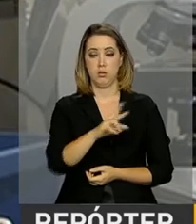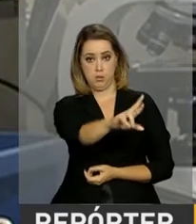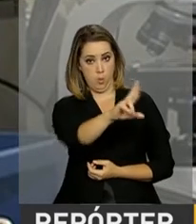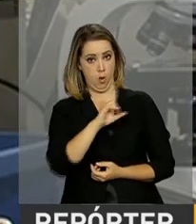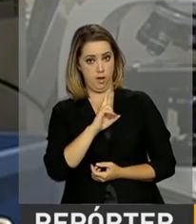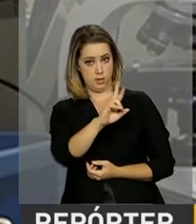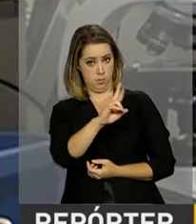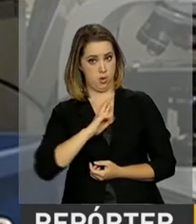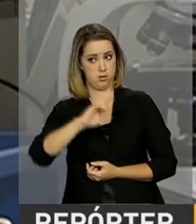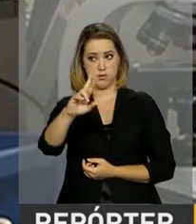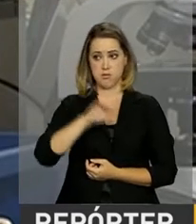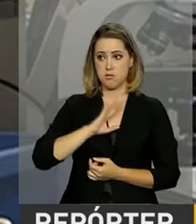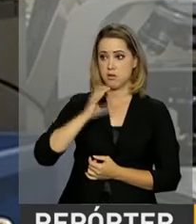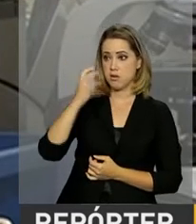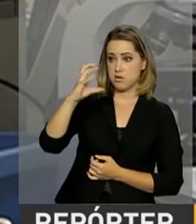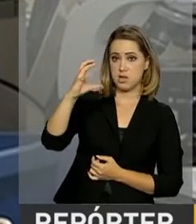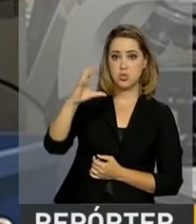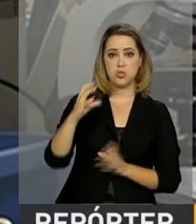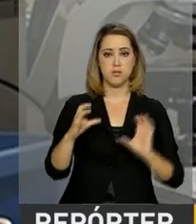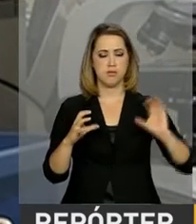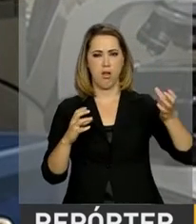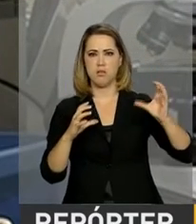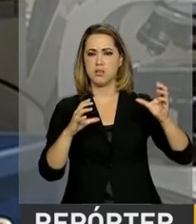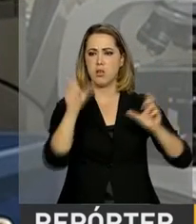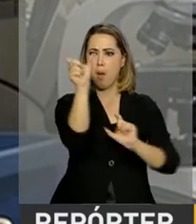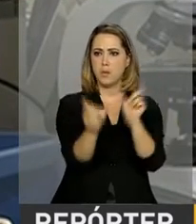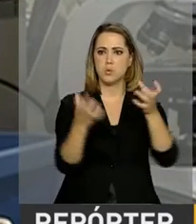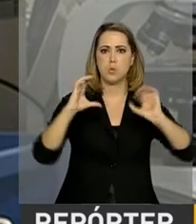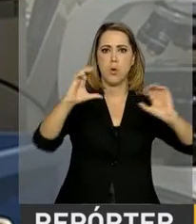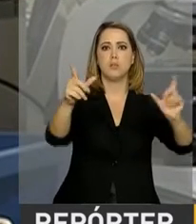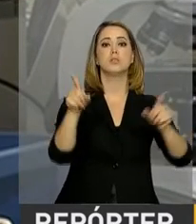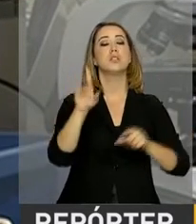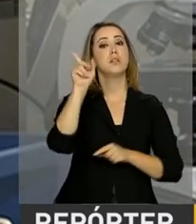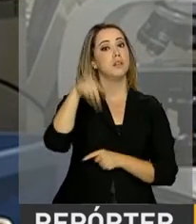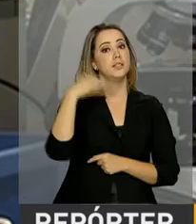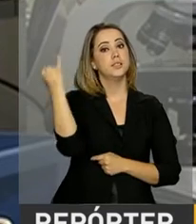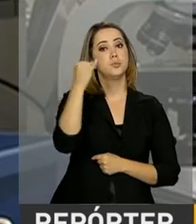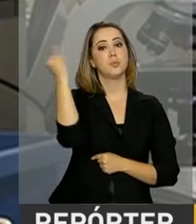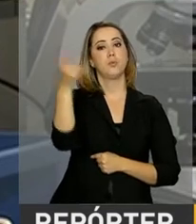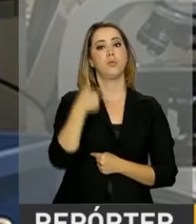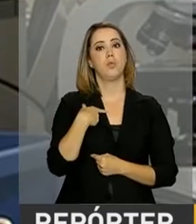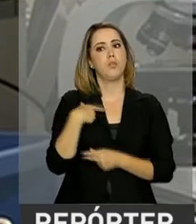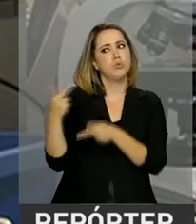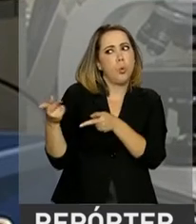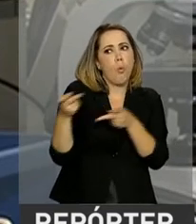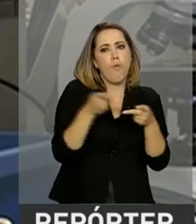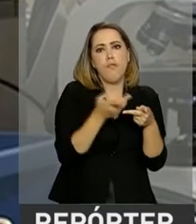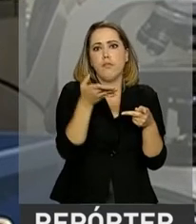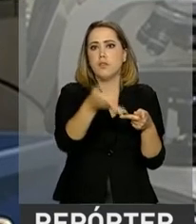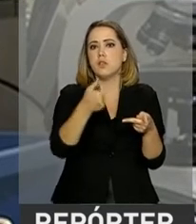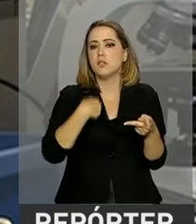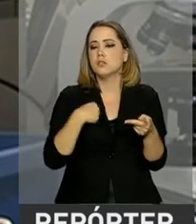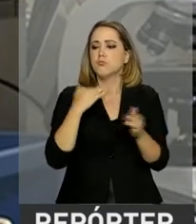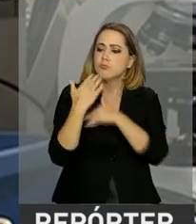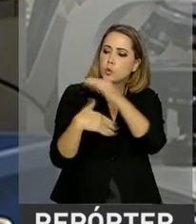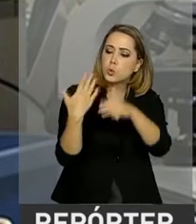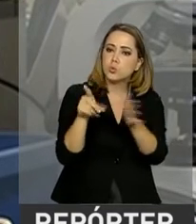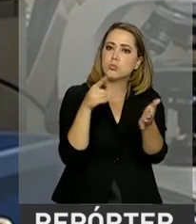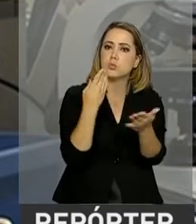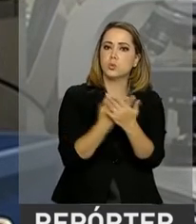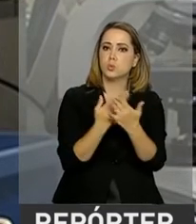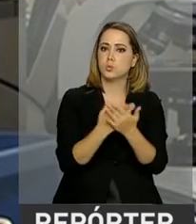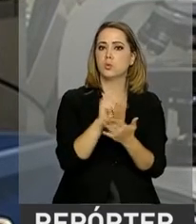científica bastante importante e bastante convidativa à continuidade do